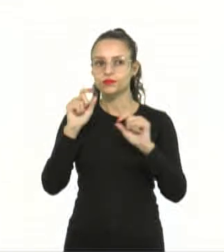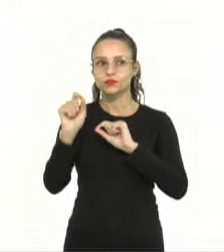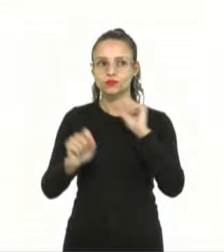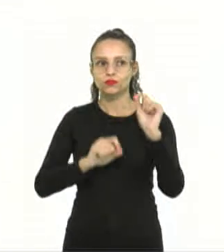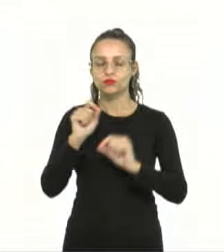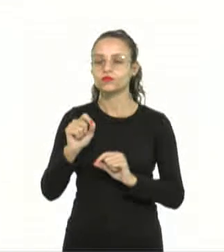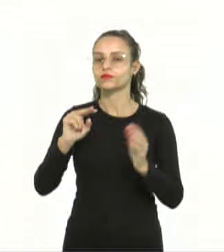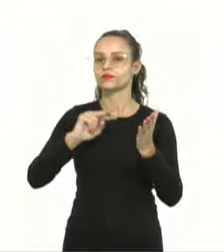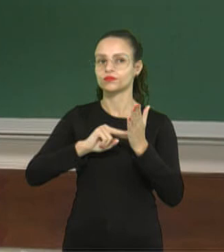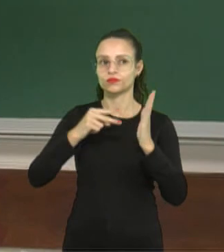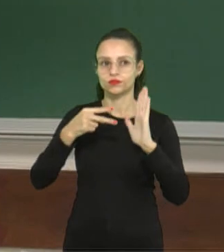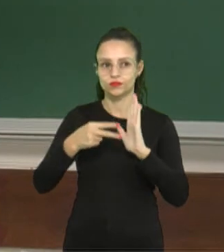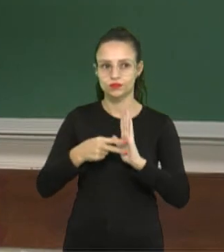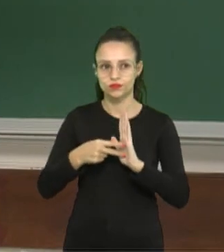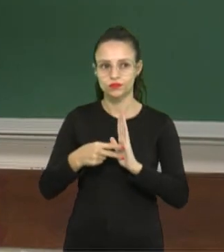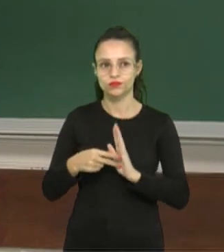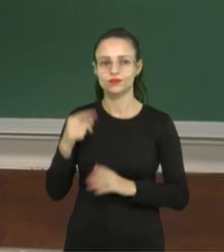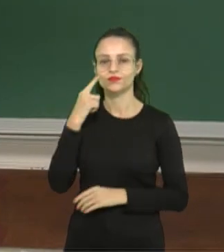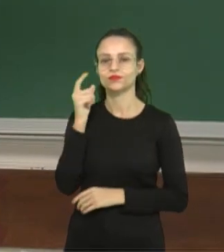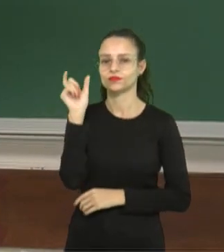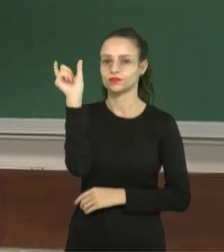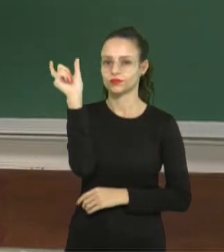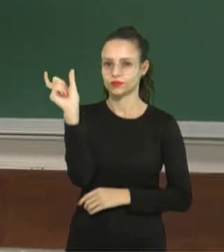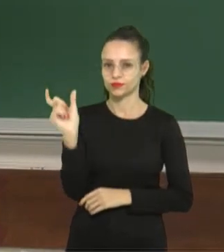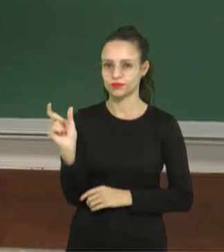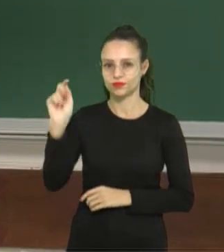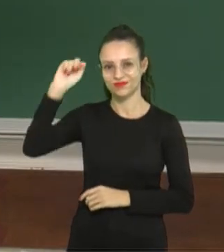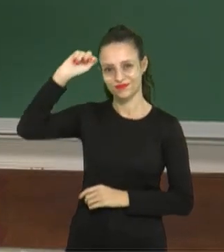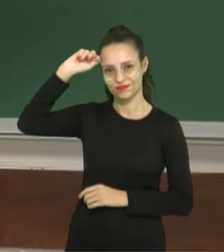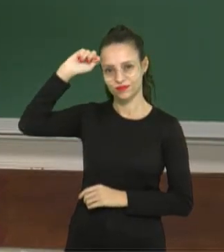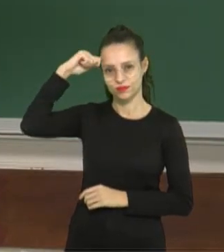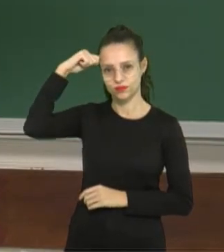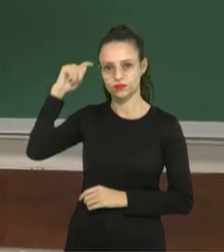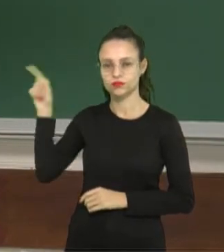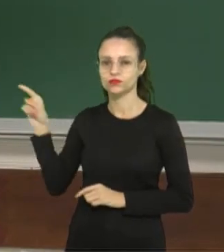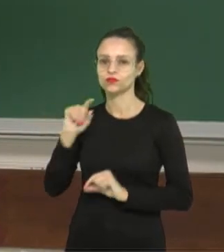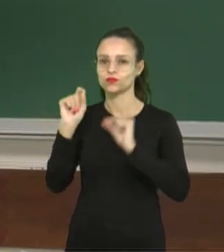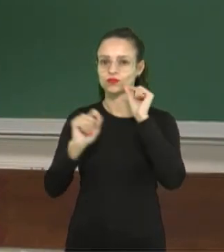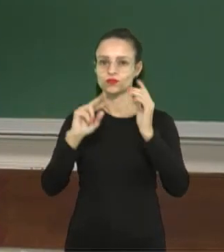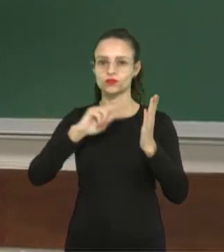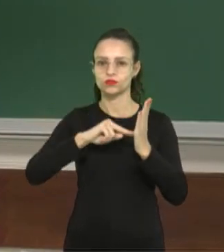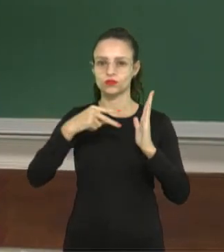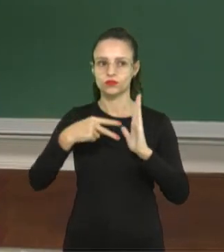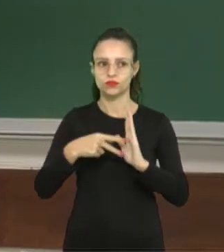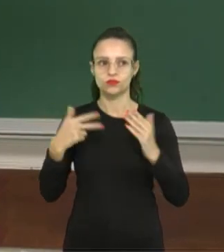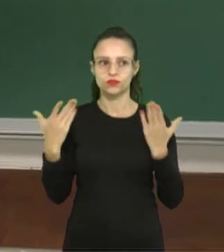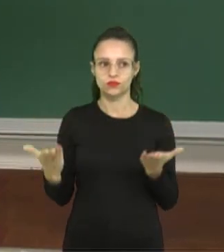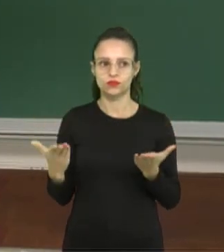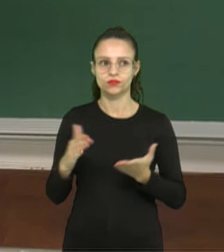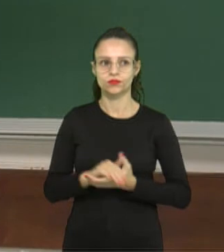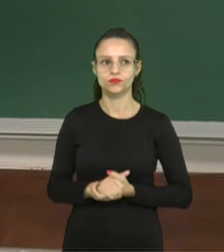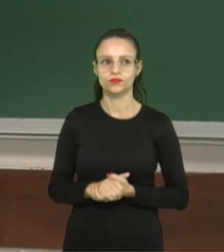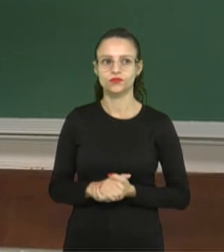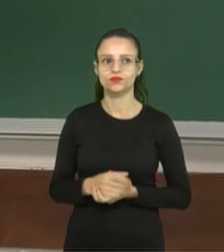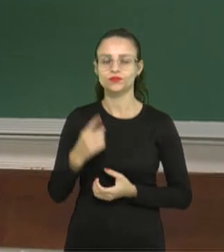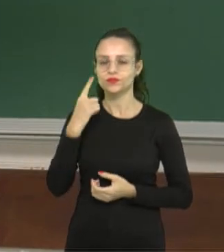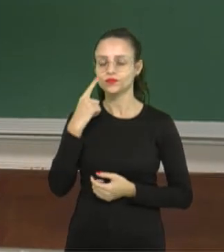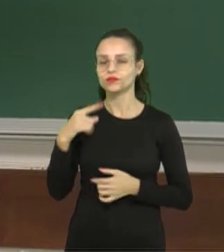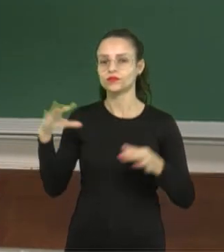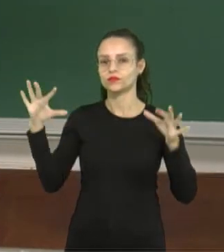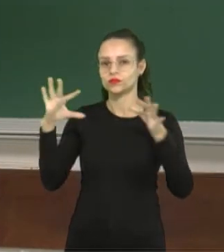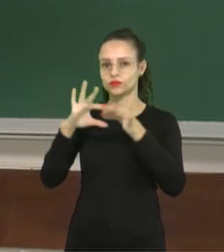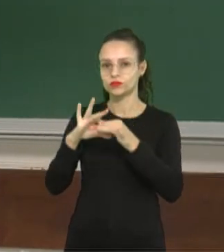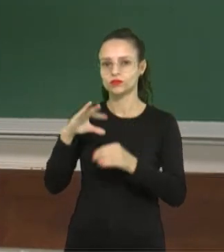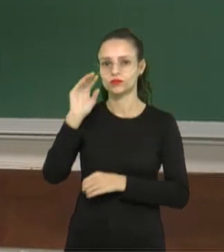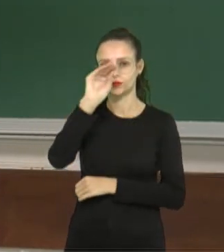descobrir o significado de ninotes, mascletas e fallera mayor. Então, vocês aqui, ó, você vai